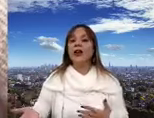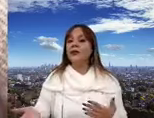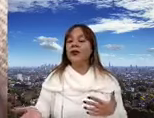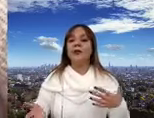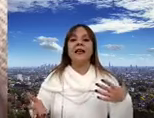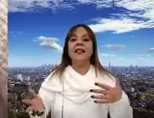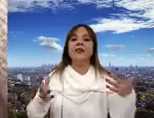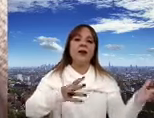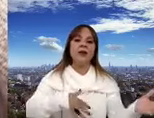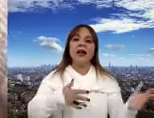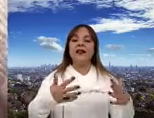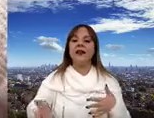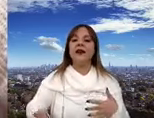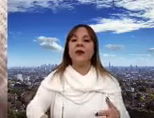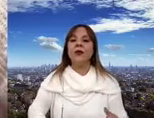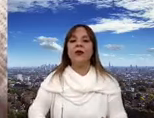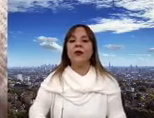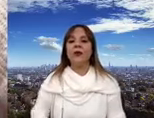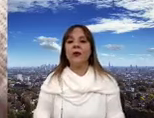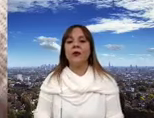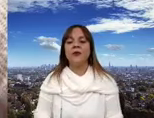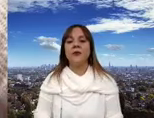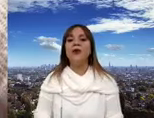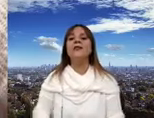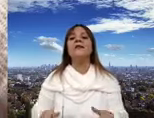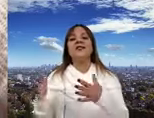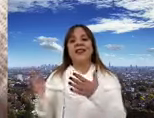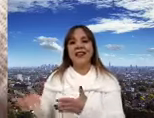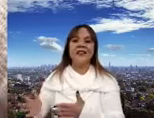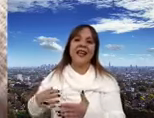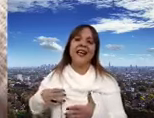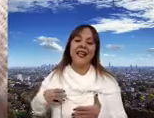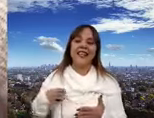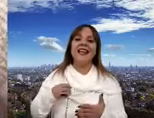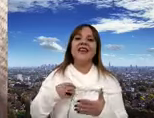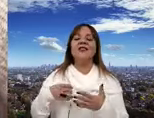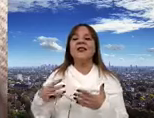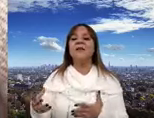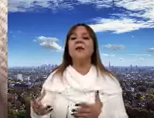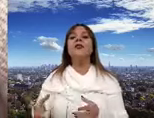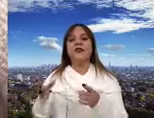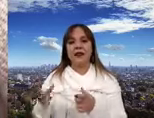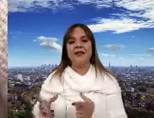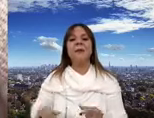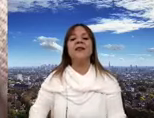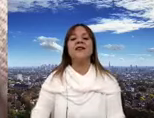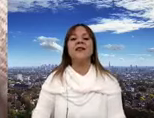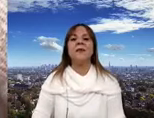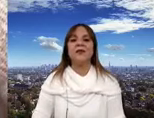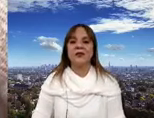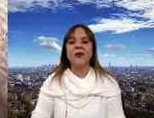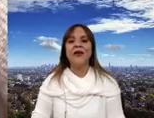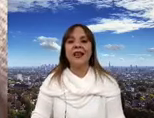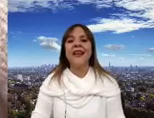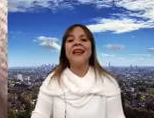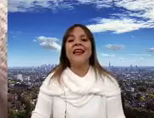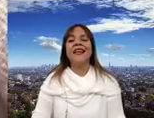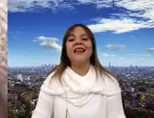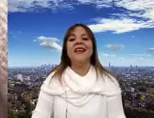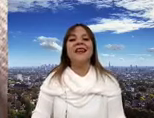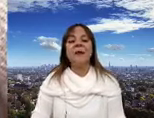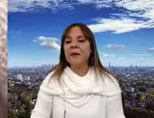marido ou namorada ou esposa, mas você tem alguém aí que você ama muito, faz a peça com essa pessoa, né? E